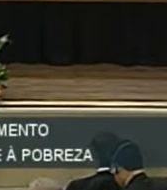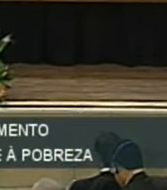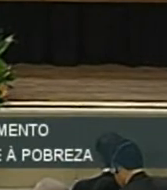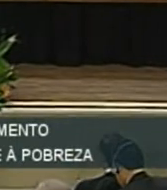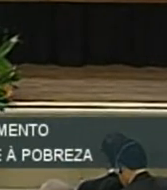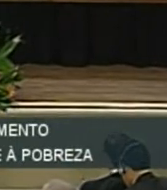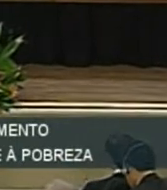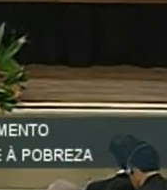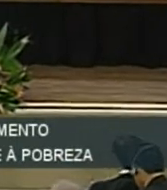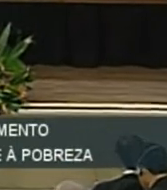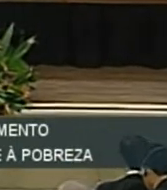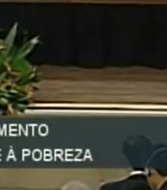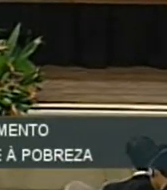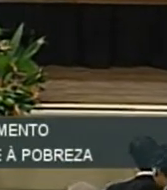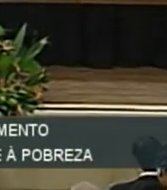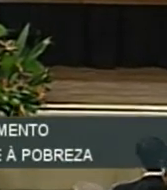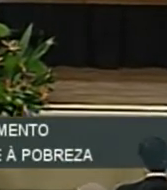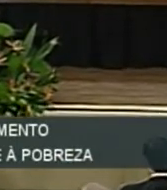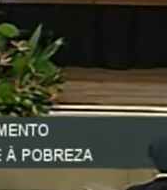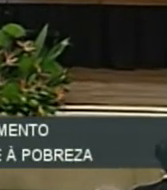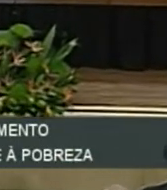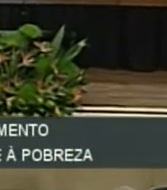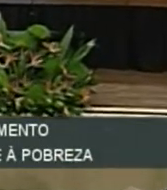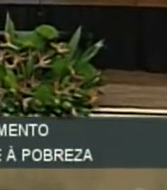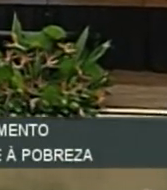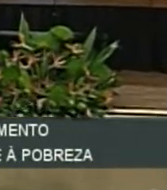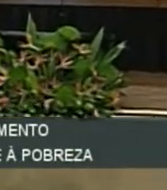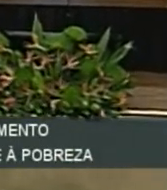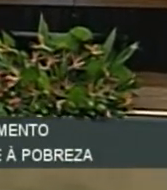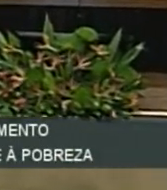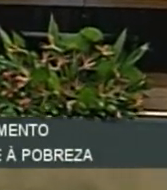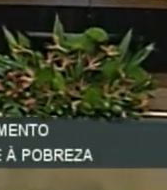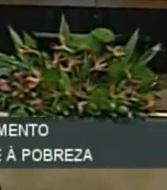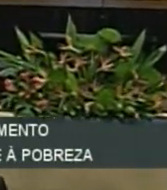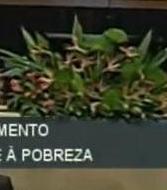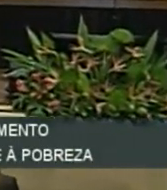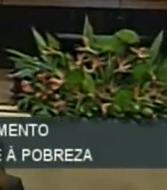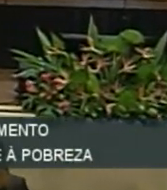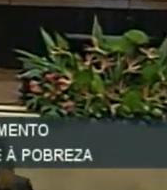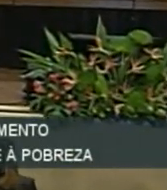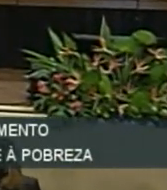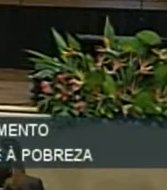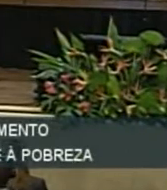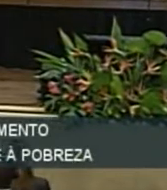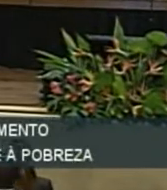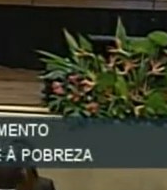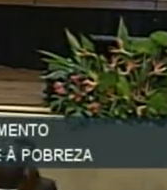com a palavra ministra de estado do Desenvolvimento Social e combate à fome senhora Teresa